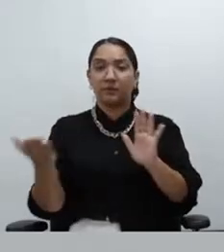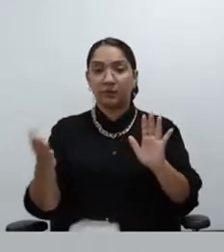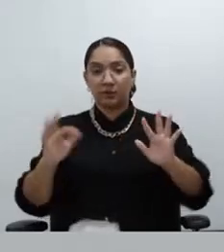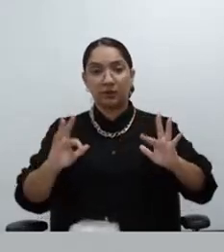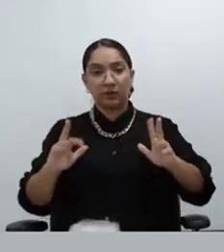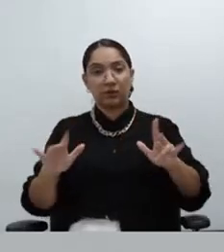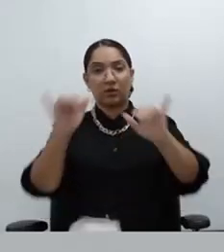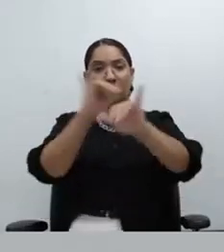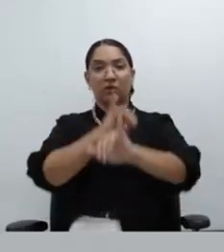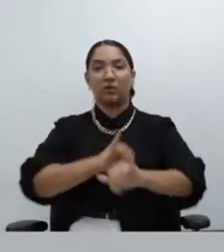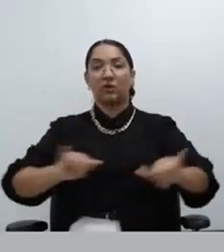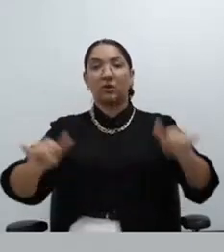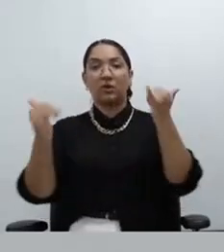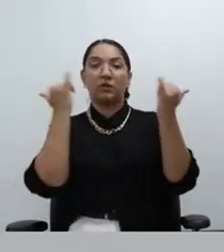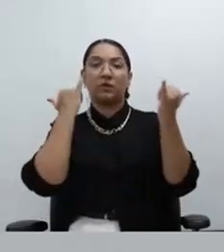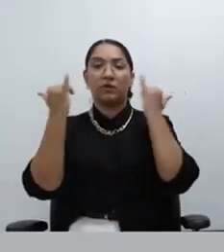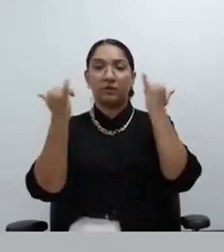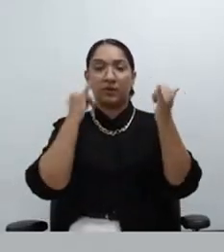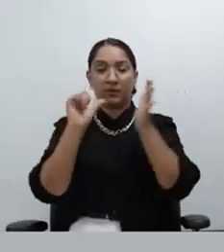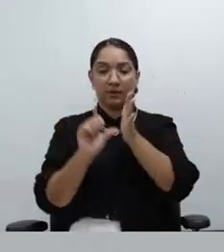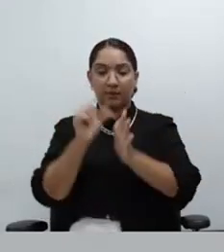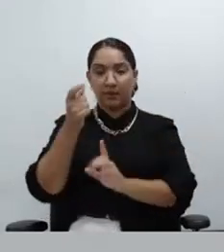a notícia dessa primeira reunião